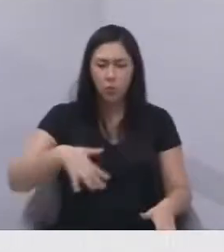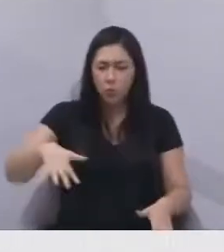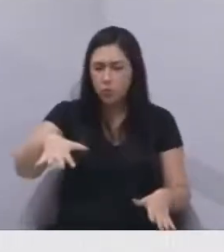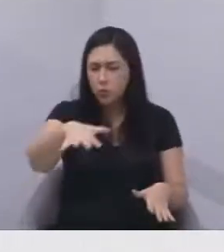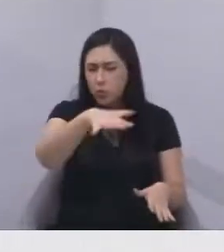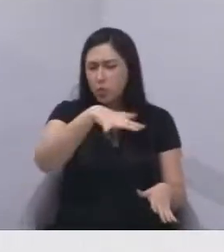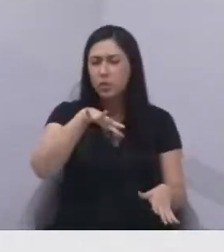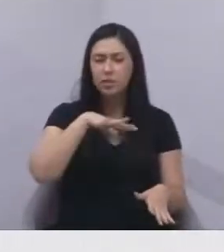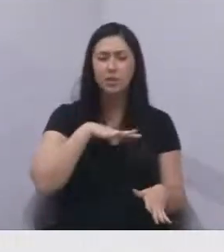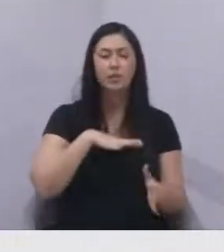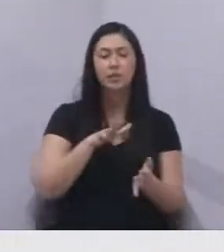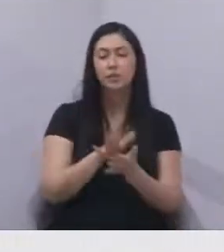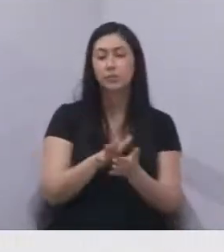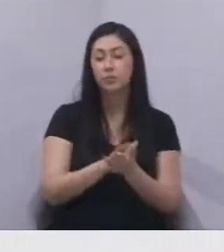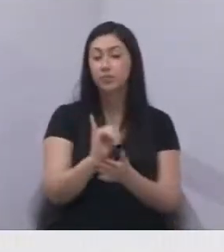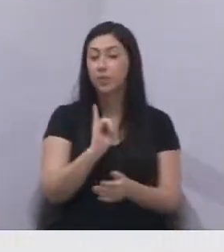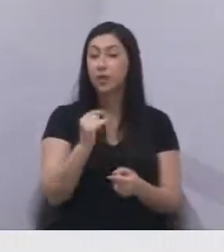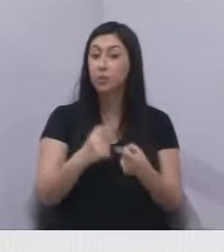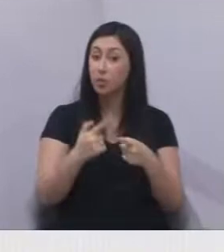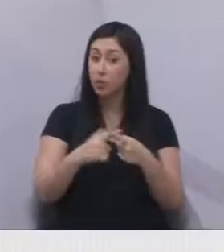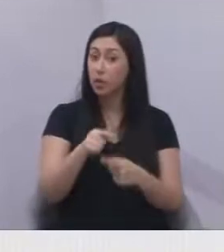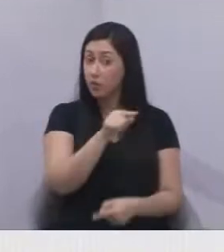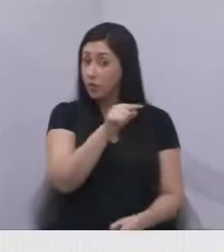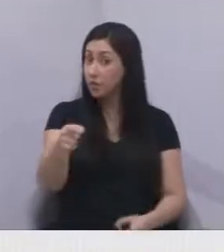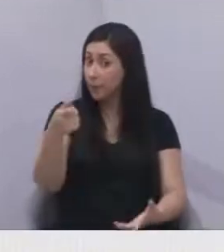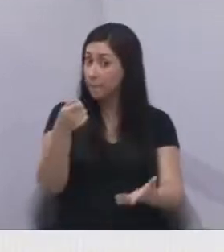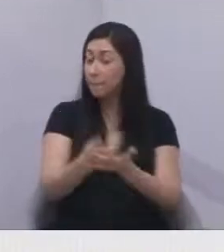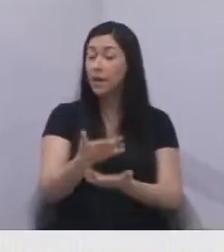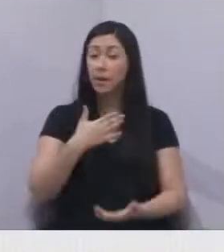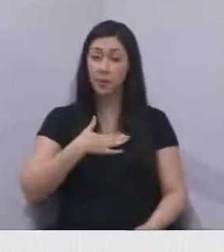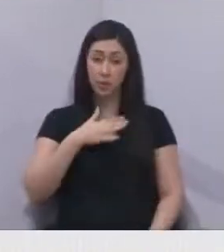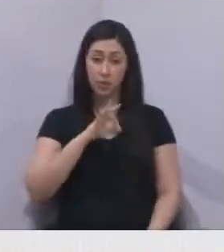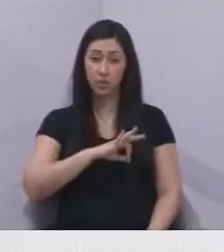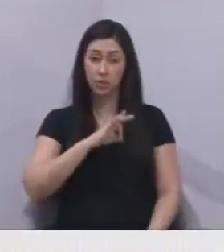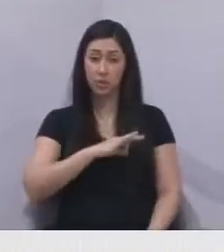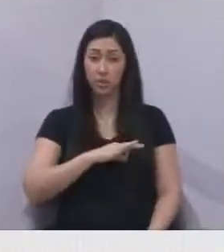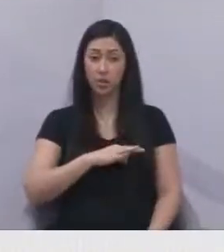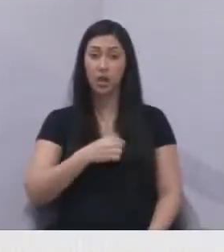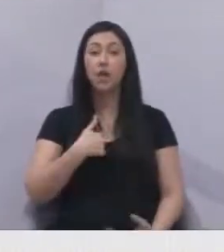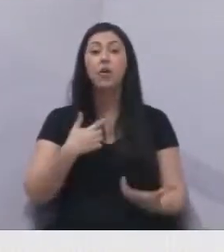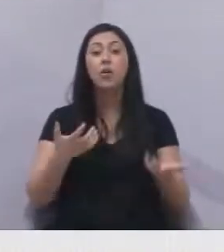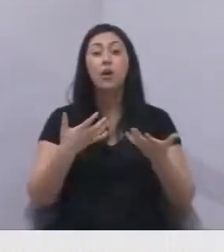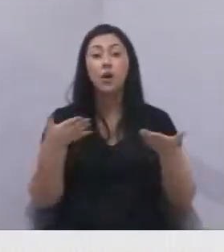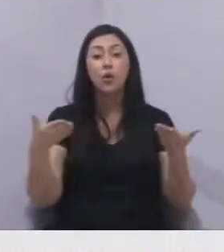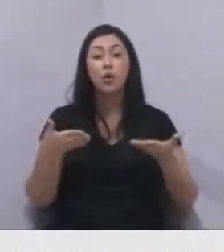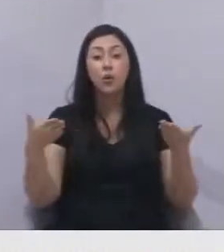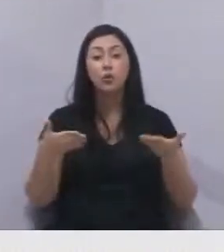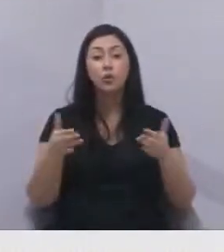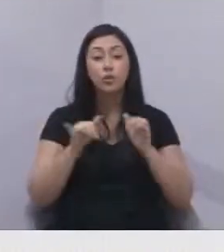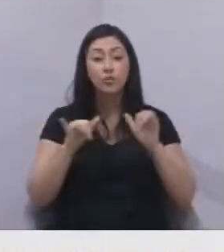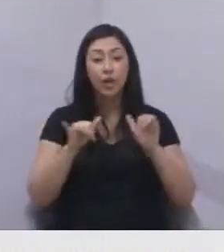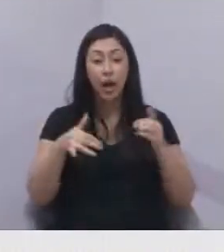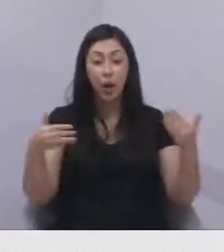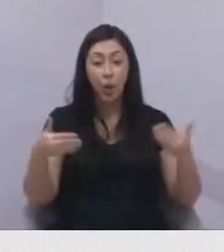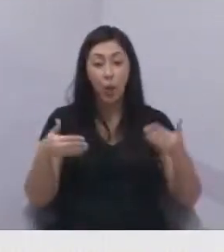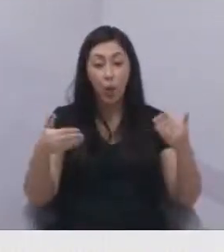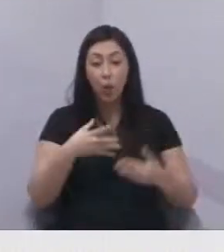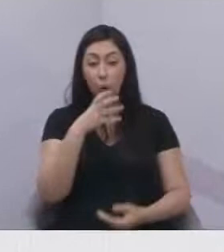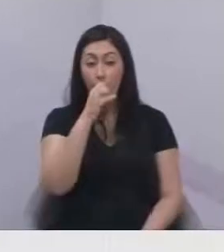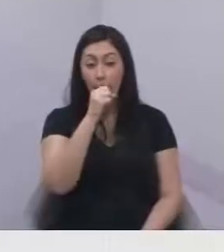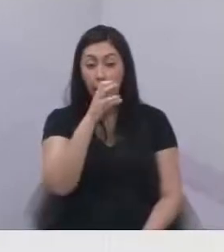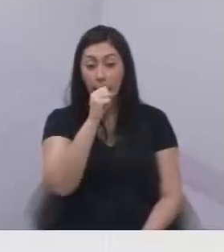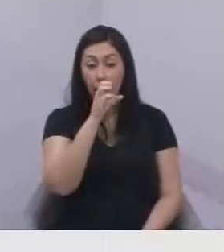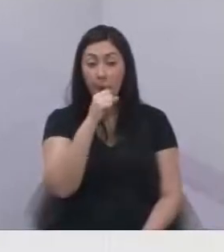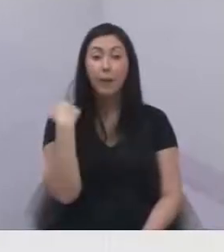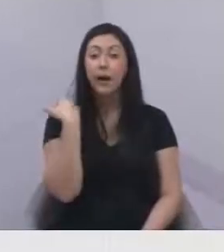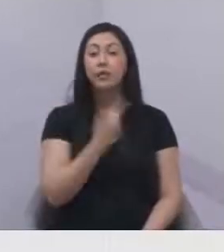Jacareí para vocês. Porque vocês pagam meu salário. Quero dizer hoje para vocês, hoje é sábado, nós temos que